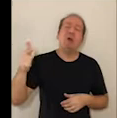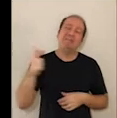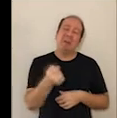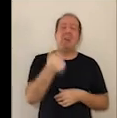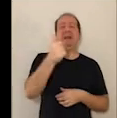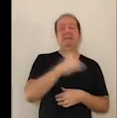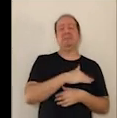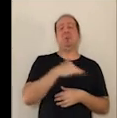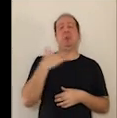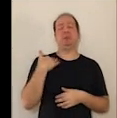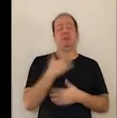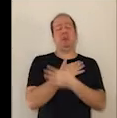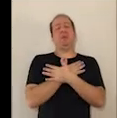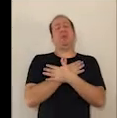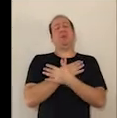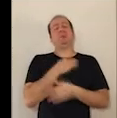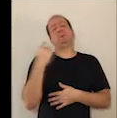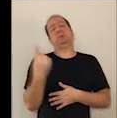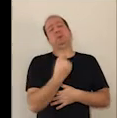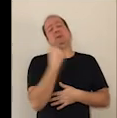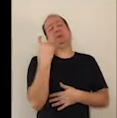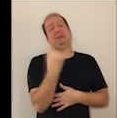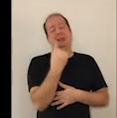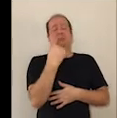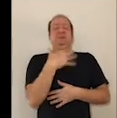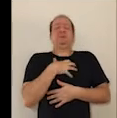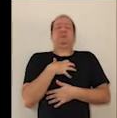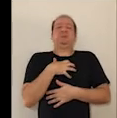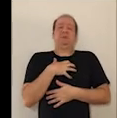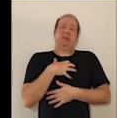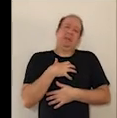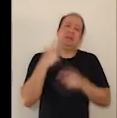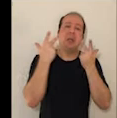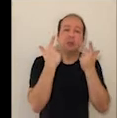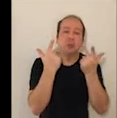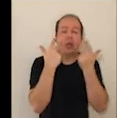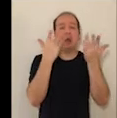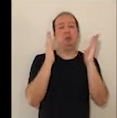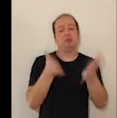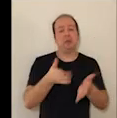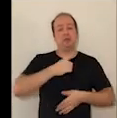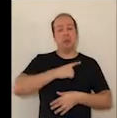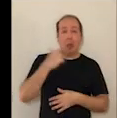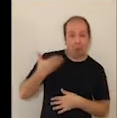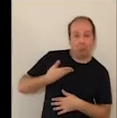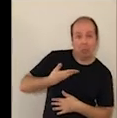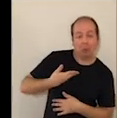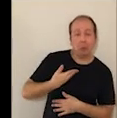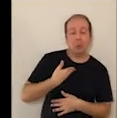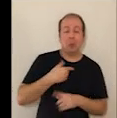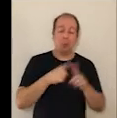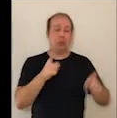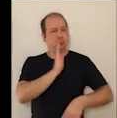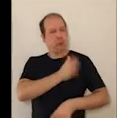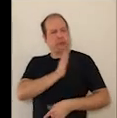da morte, solitário, sem esposa nem filhos, é natural que só pense nos amigos. Os amigos